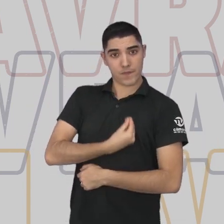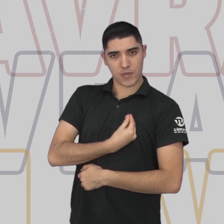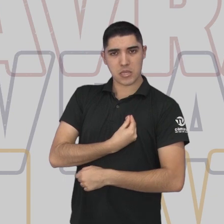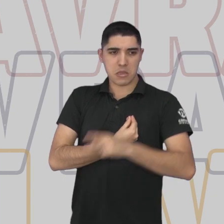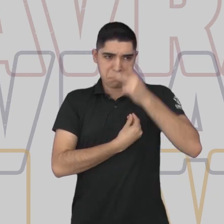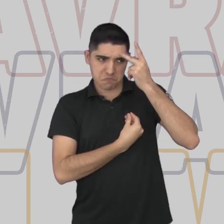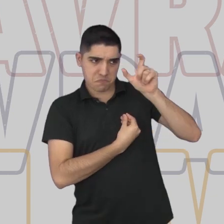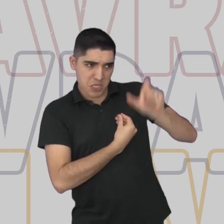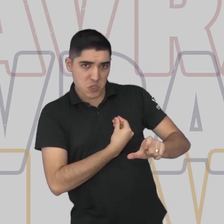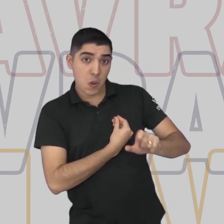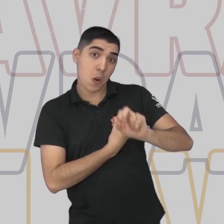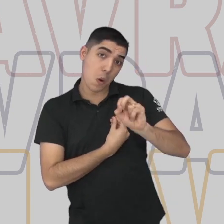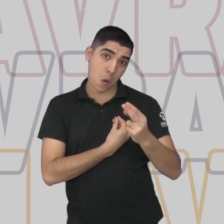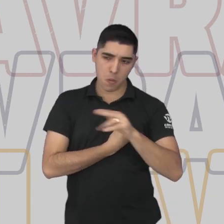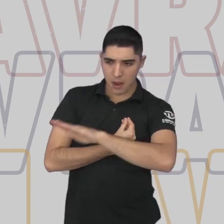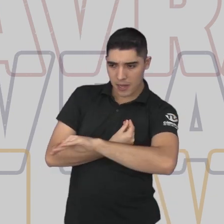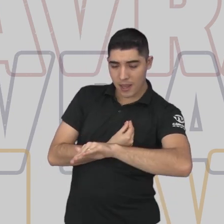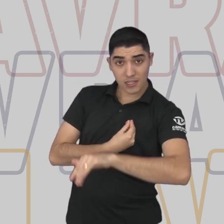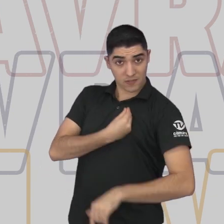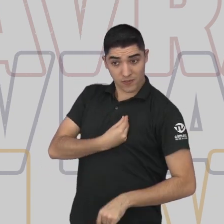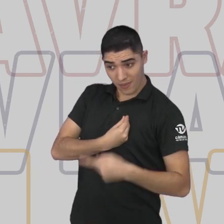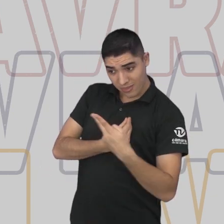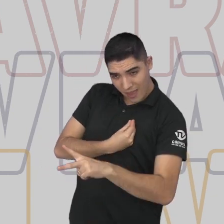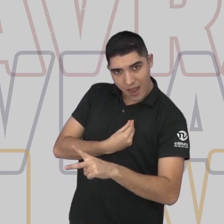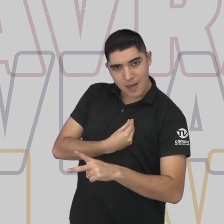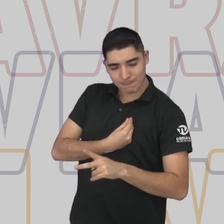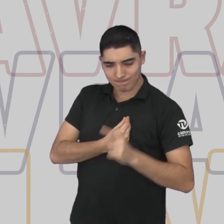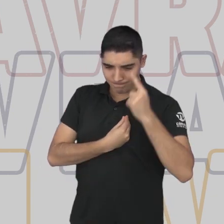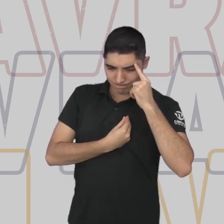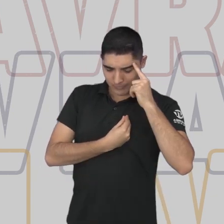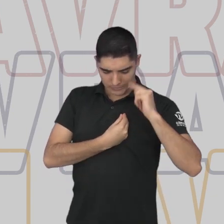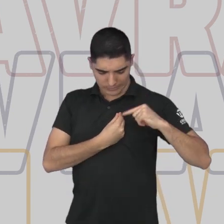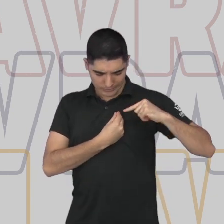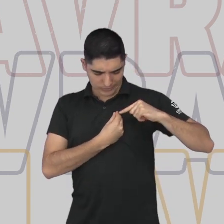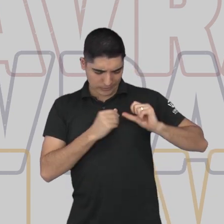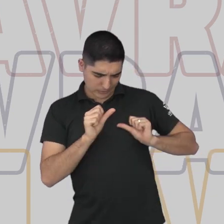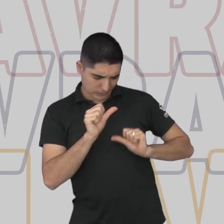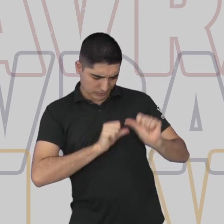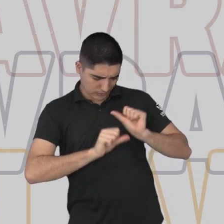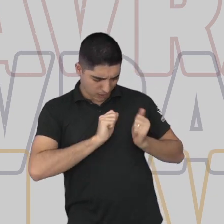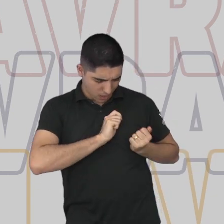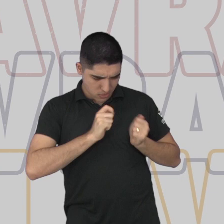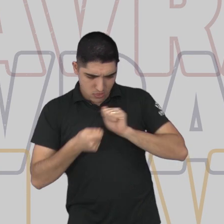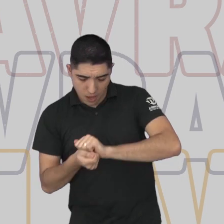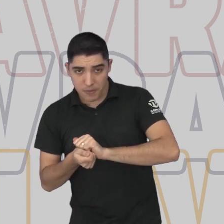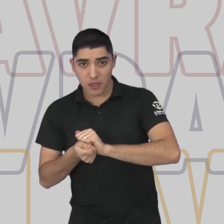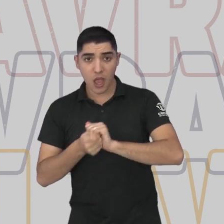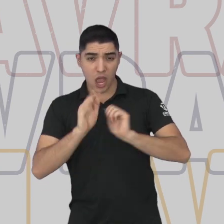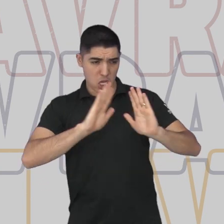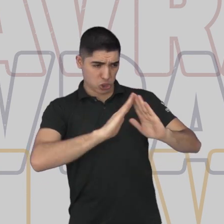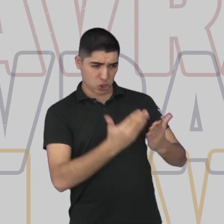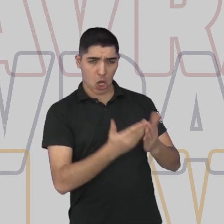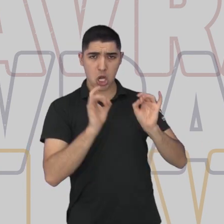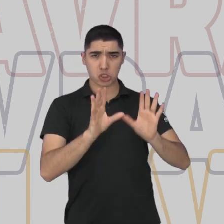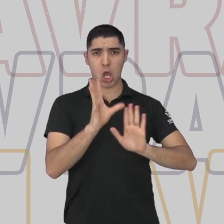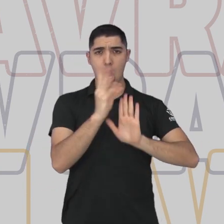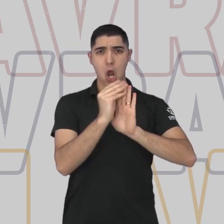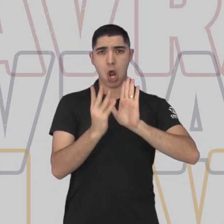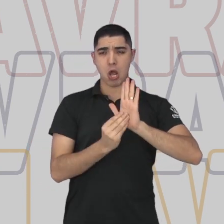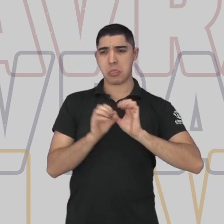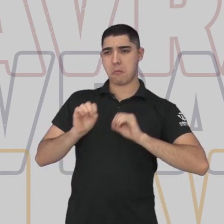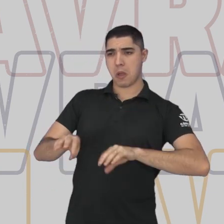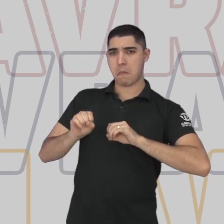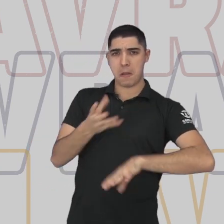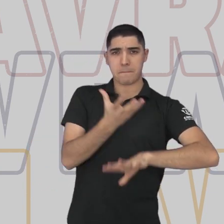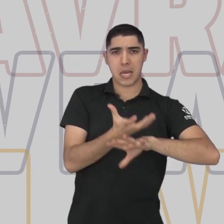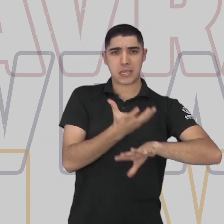vida da criança. Então, a gente acaba olhando para a escola não só com a parte dos conteúdos,